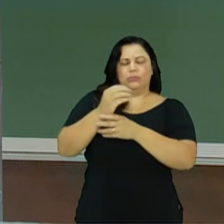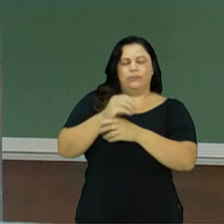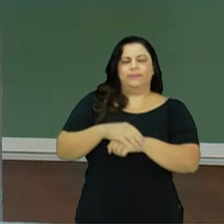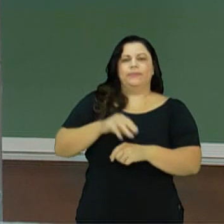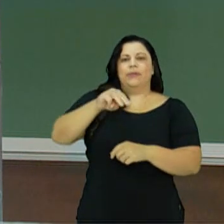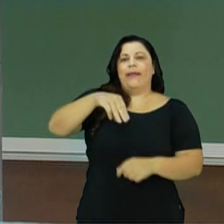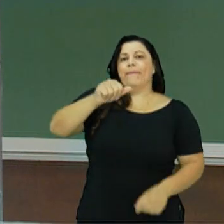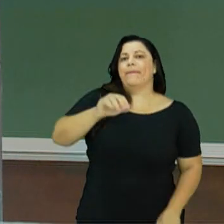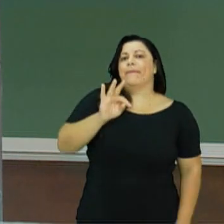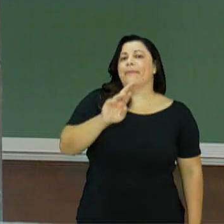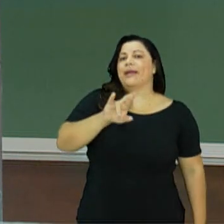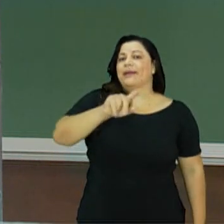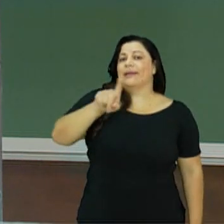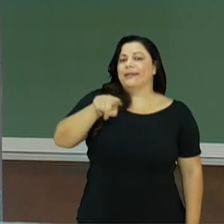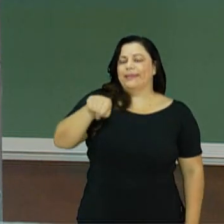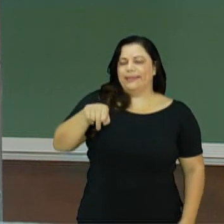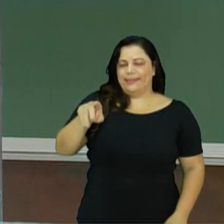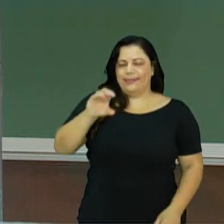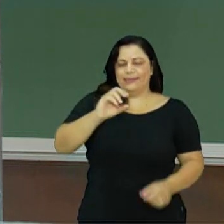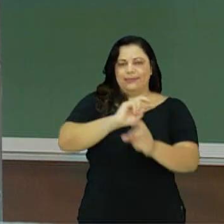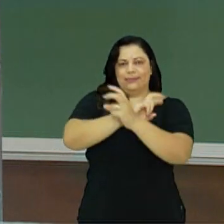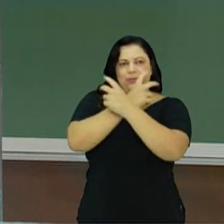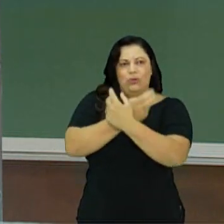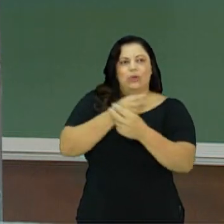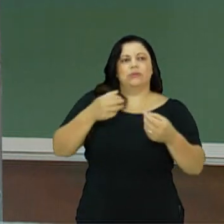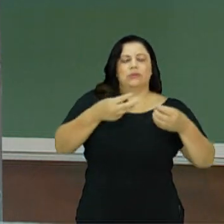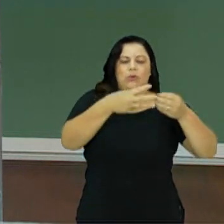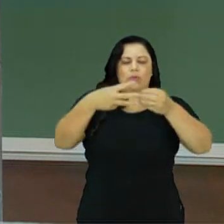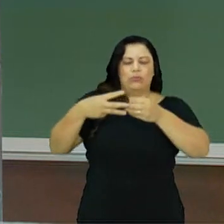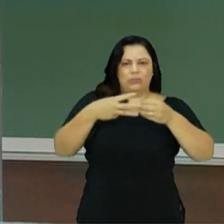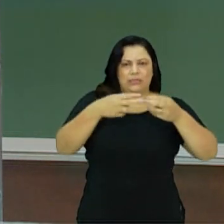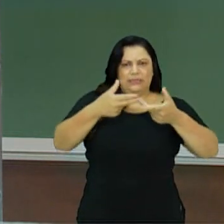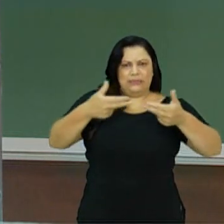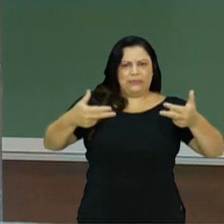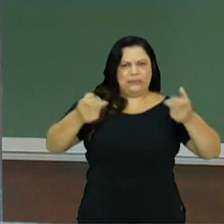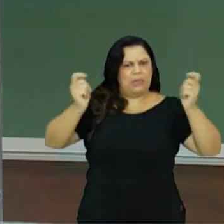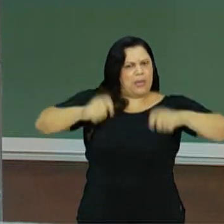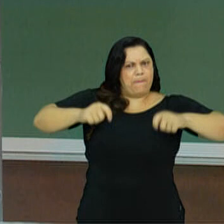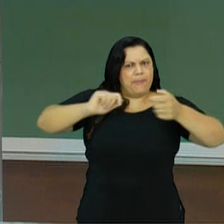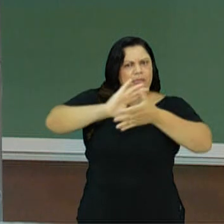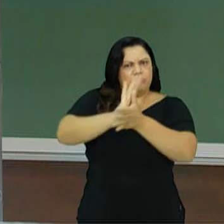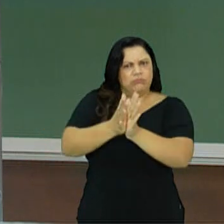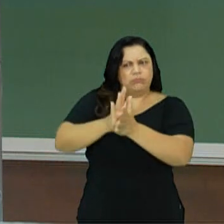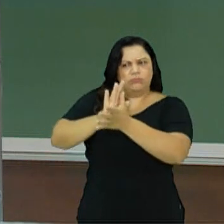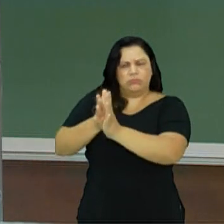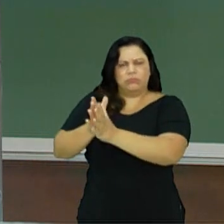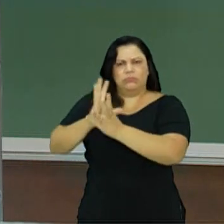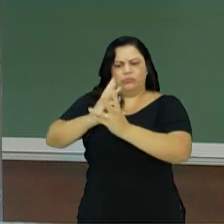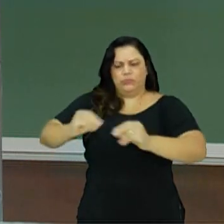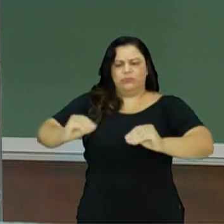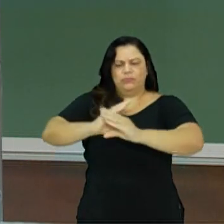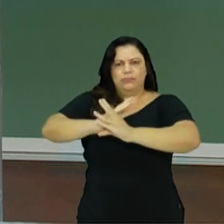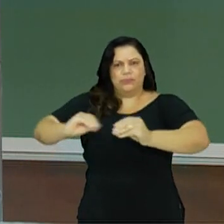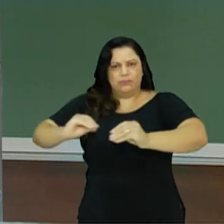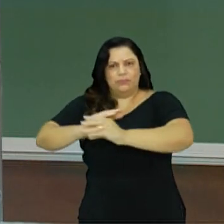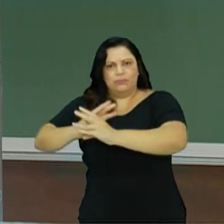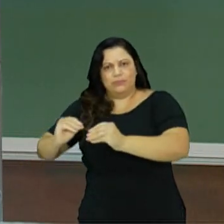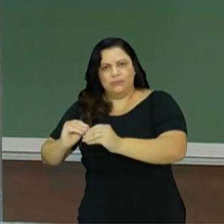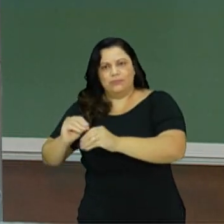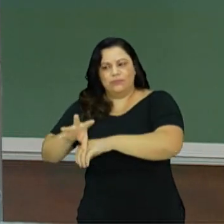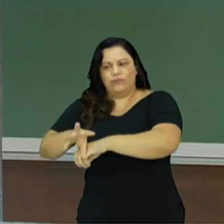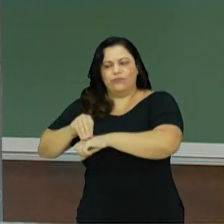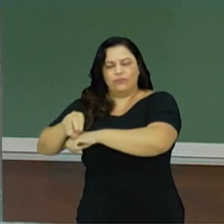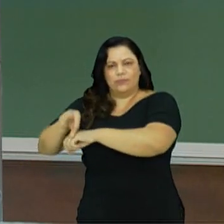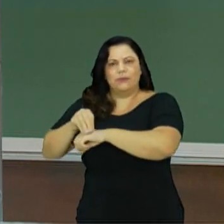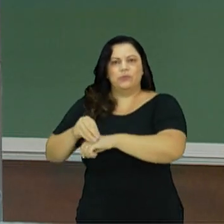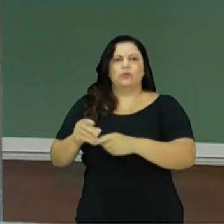Letra C, algumas células do tecido ósseo são capazes de destruir a matriz e reabsorvê-la. Letra D,